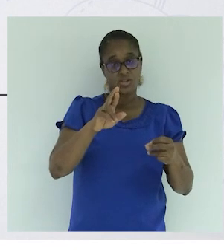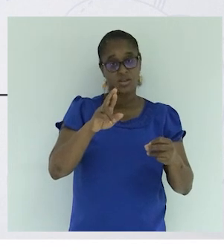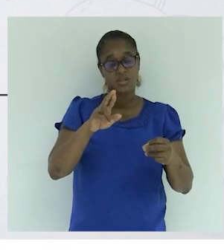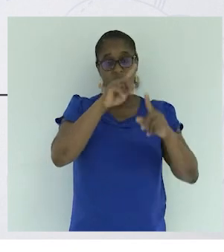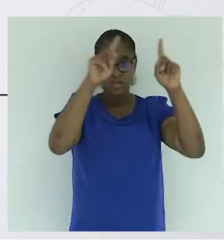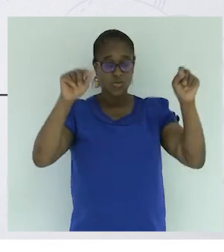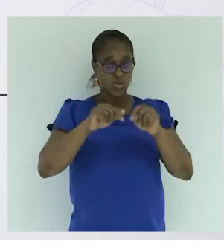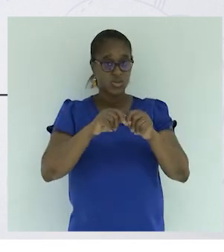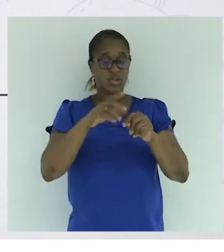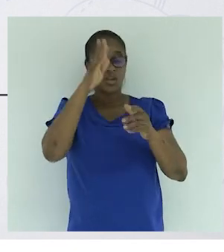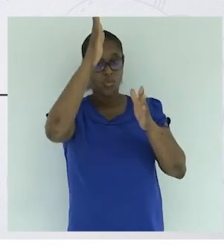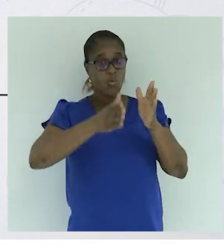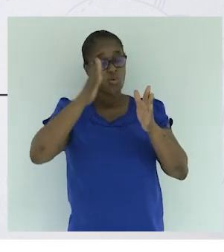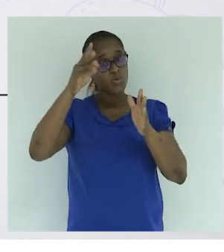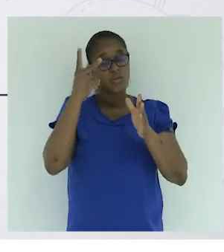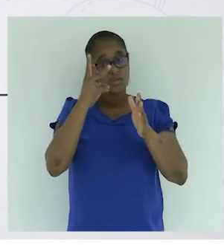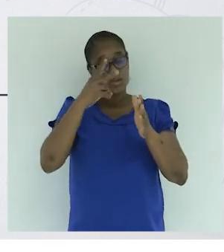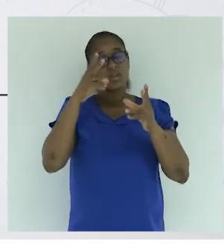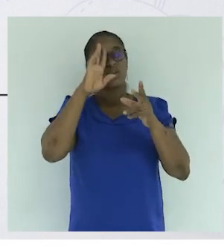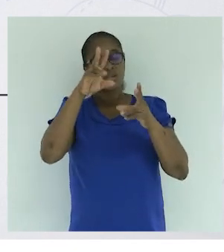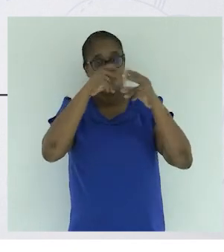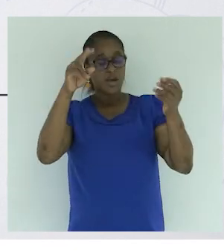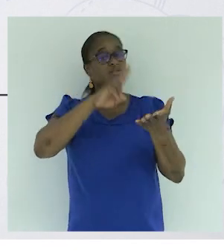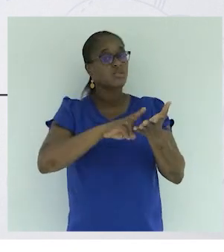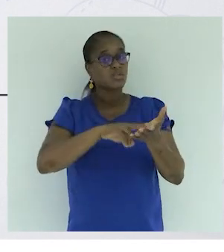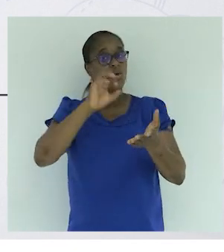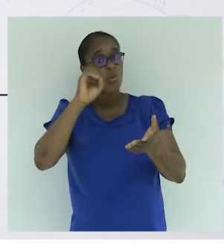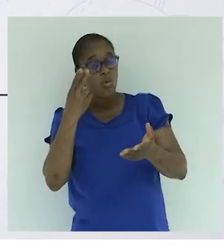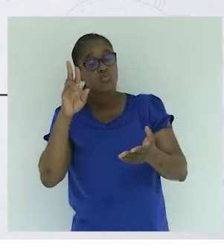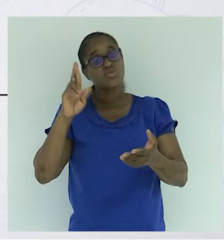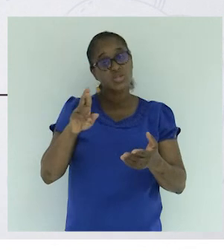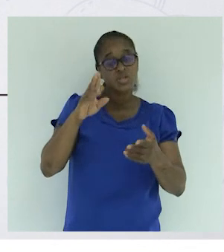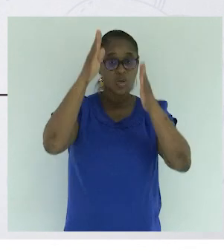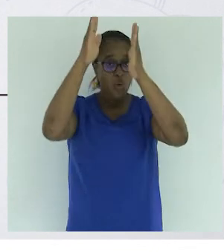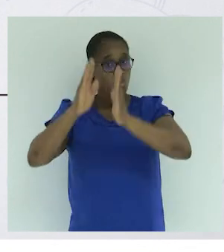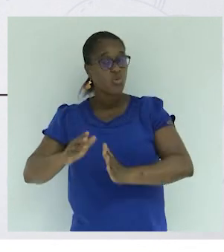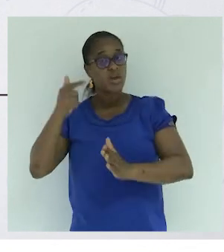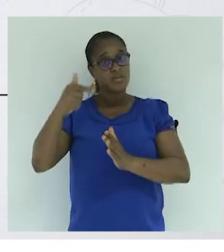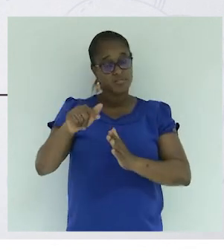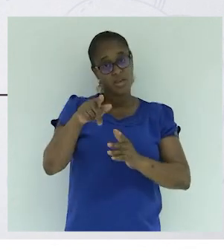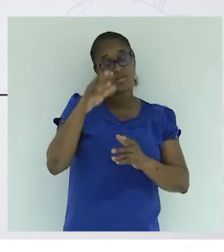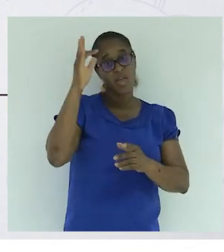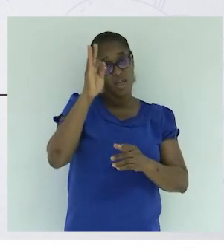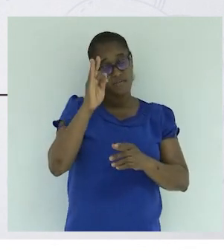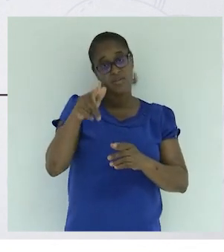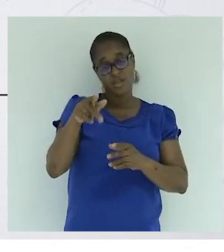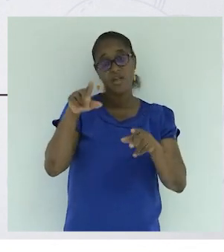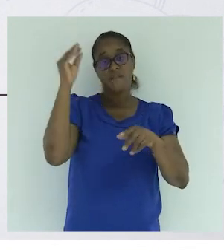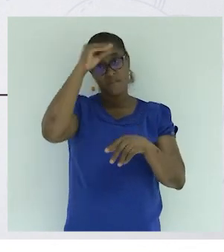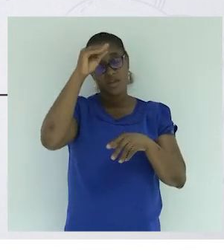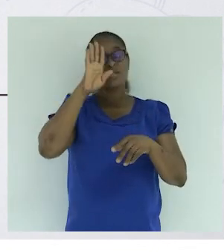coluna de verdadeira, se for uma afirmação verdadeira, ou um X na coluna onde tem F, que significa falso,